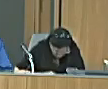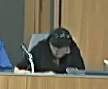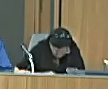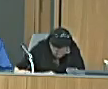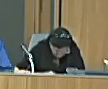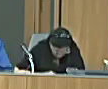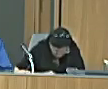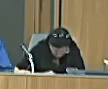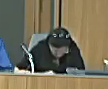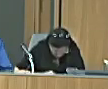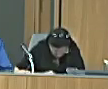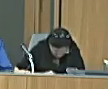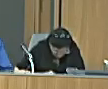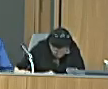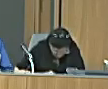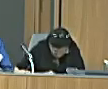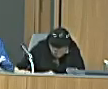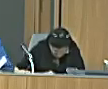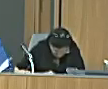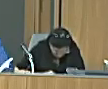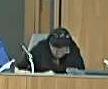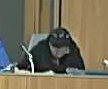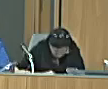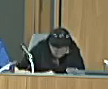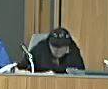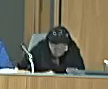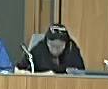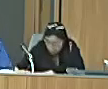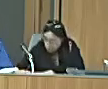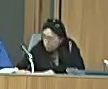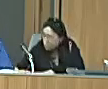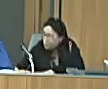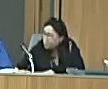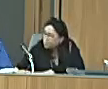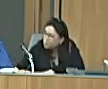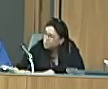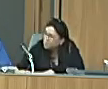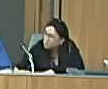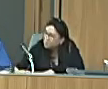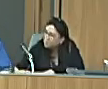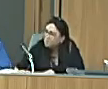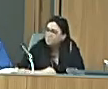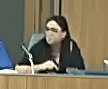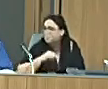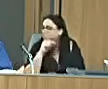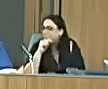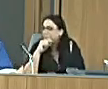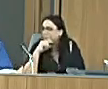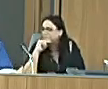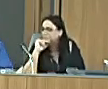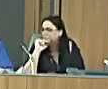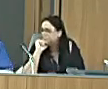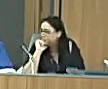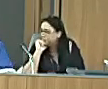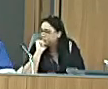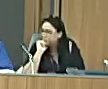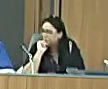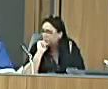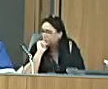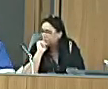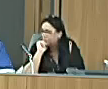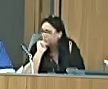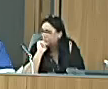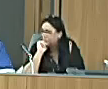para o mês de 21 28 dias 160 horas mês de 29 dias